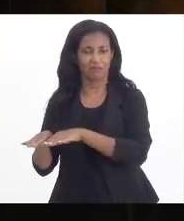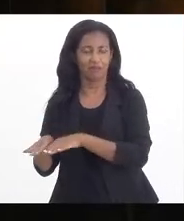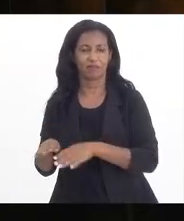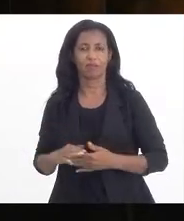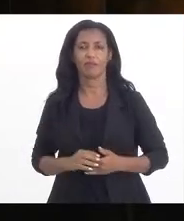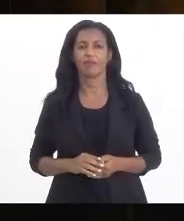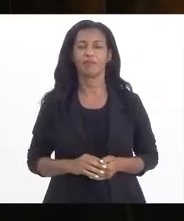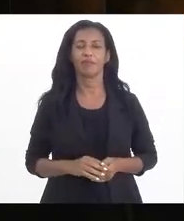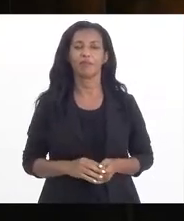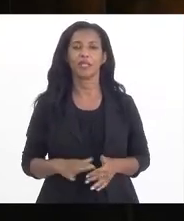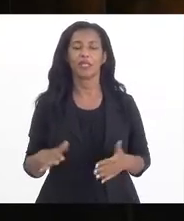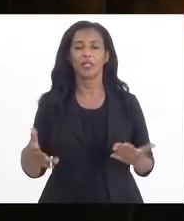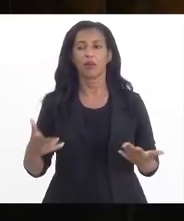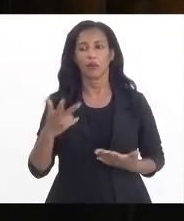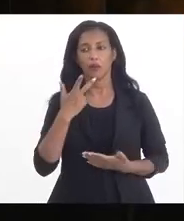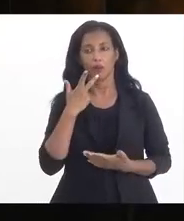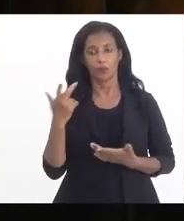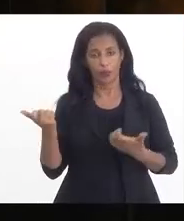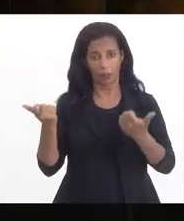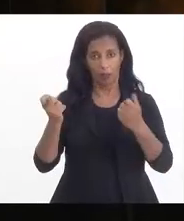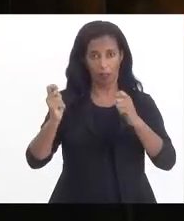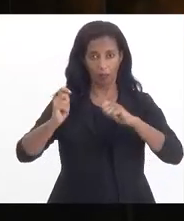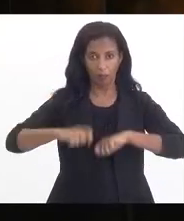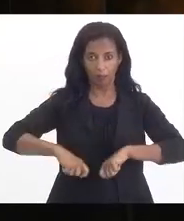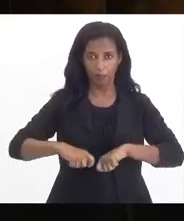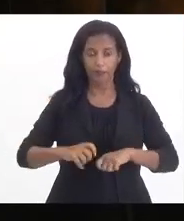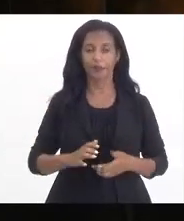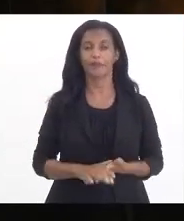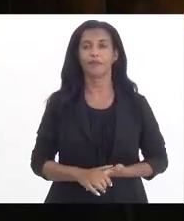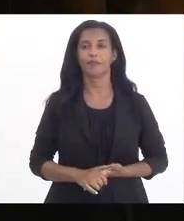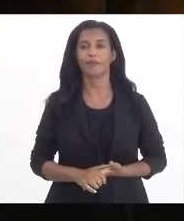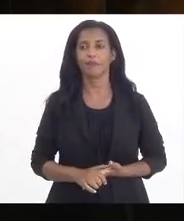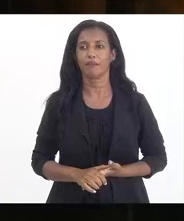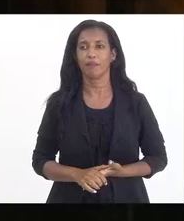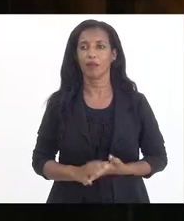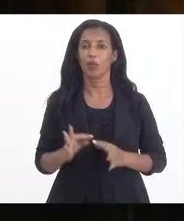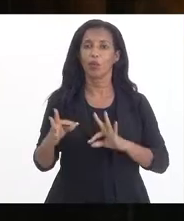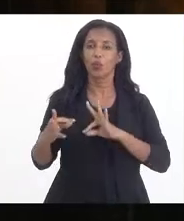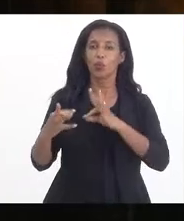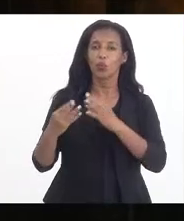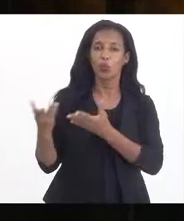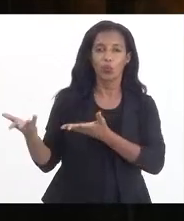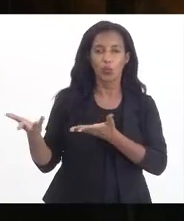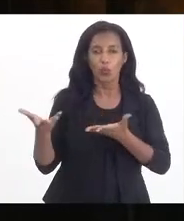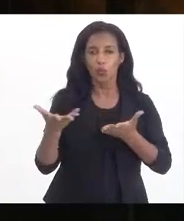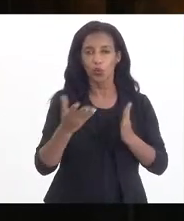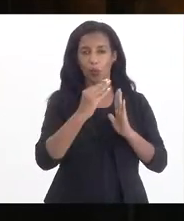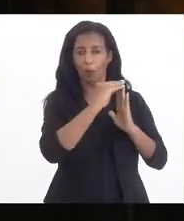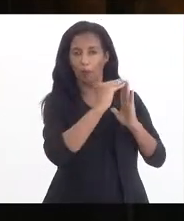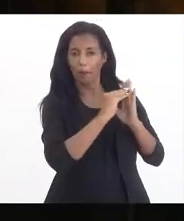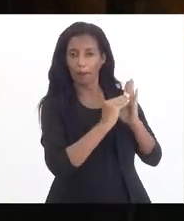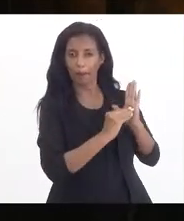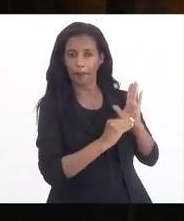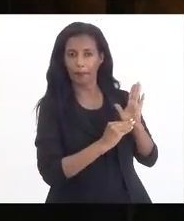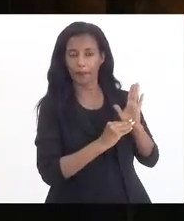Então, ouso dizer que, possivelmente, tudo isso estará